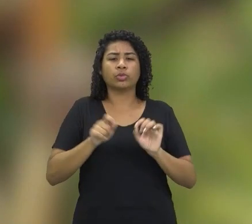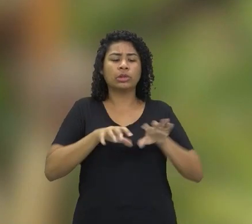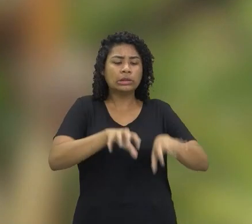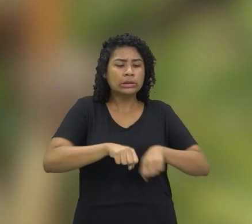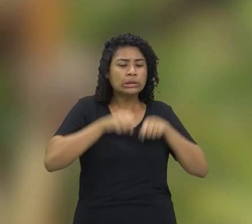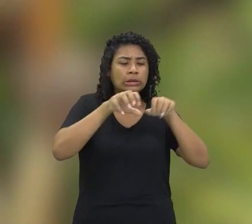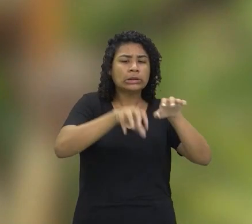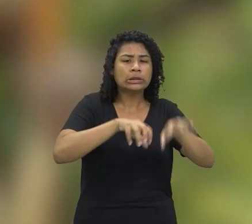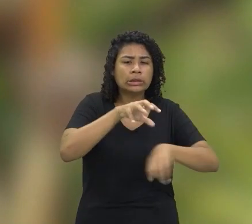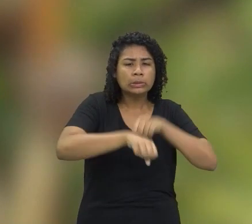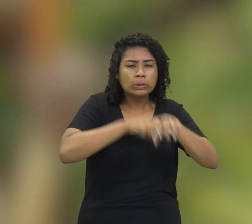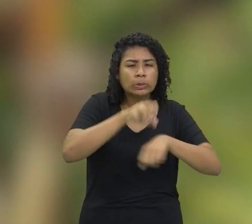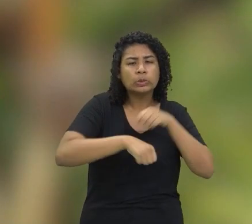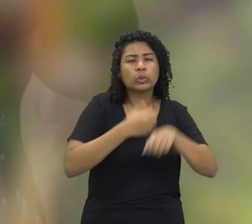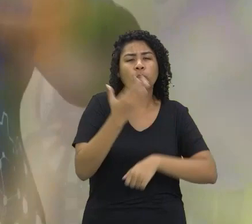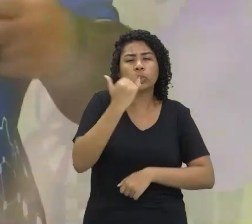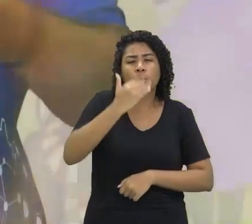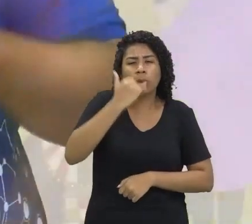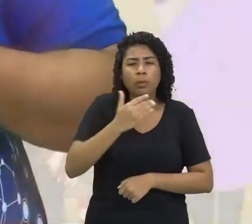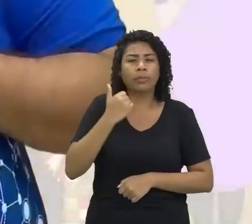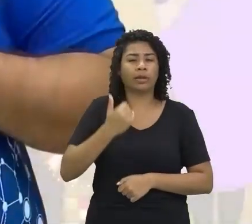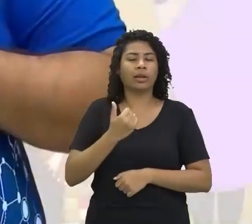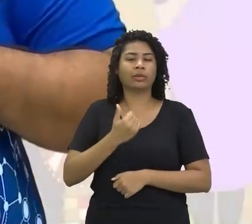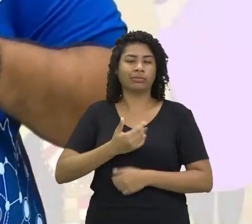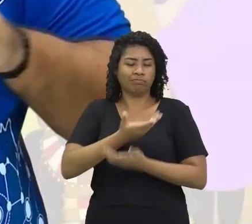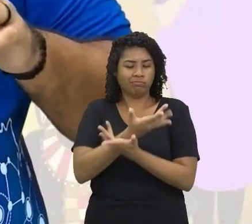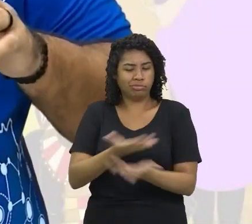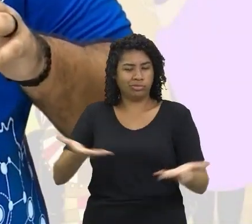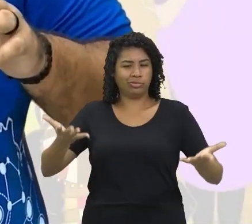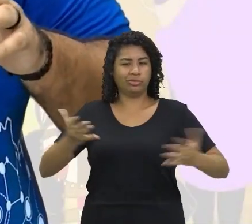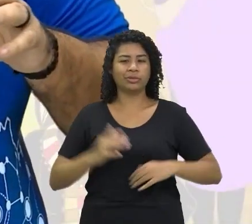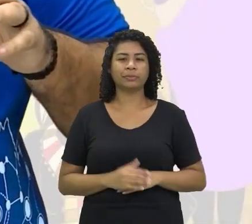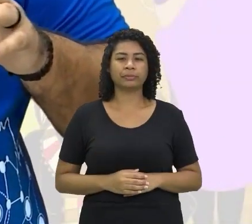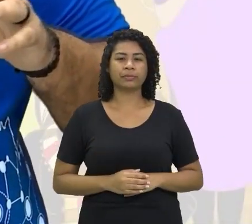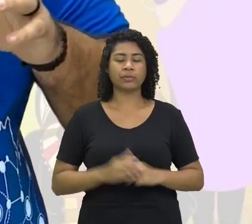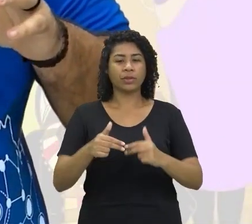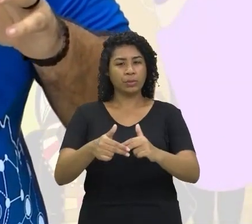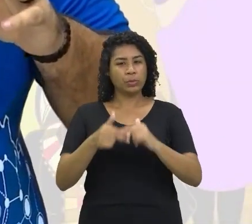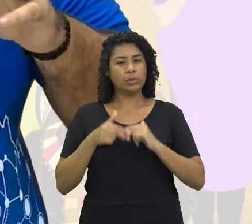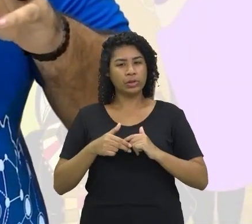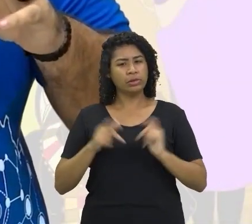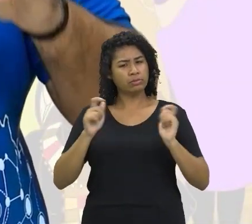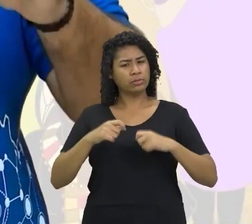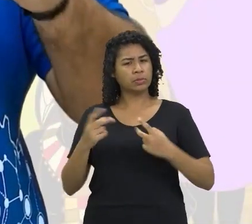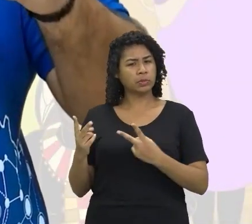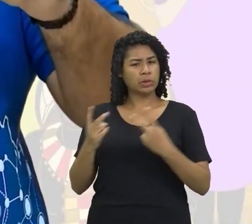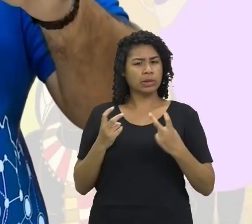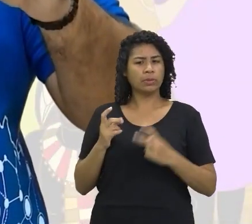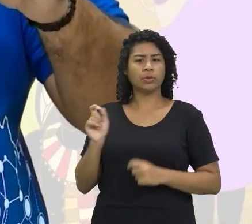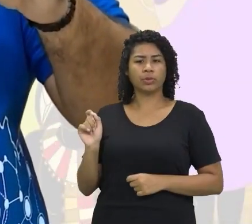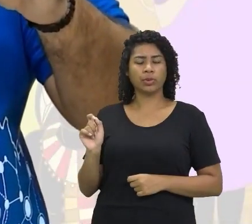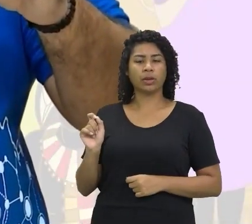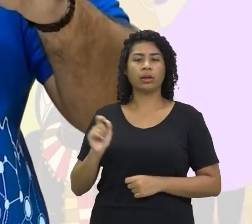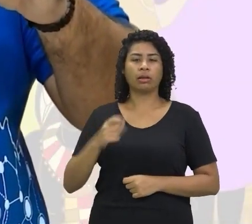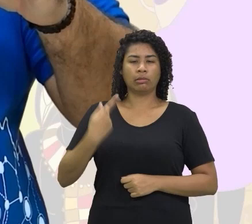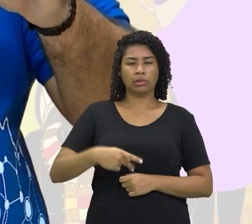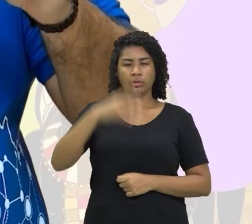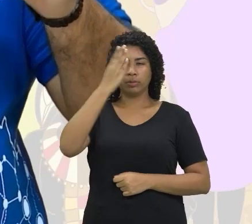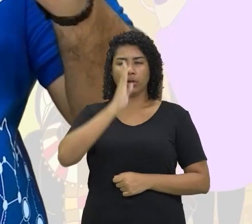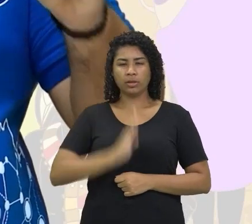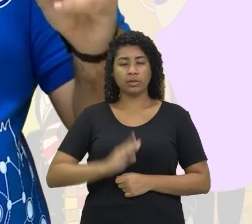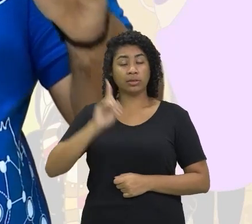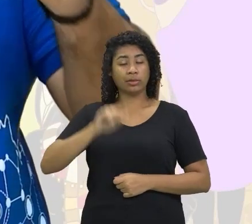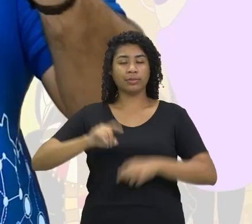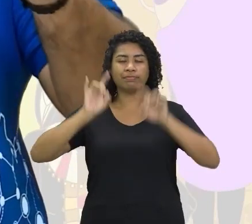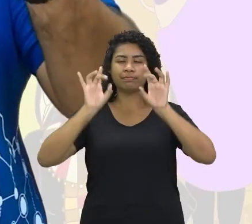da alimentação, né? Da abundância. E aqui, gente, a gente pode dizer que aqui no Brasil, de maneira especial,